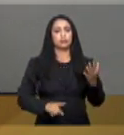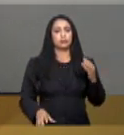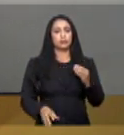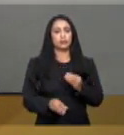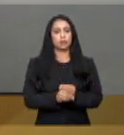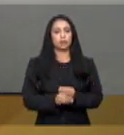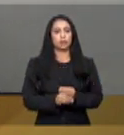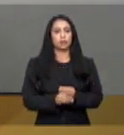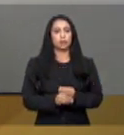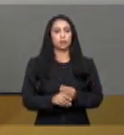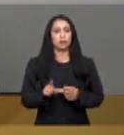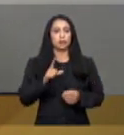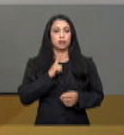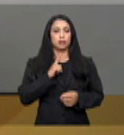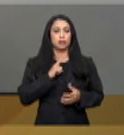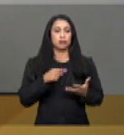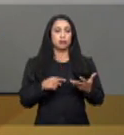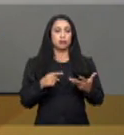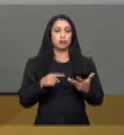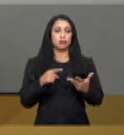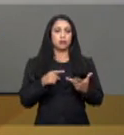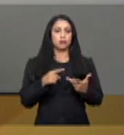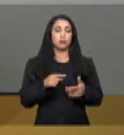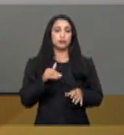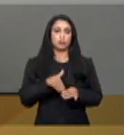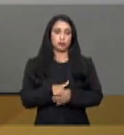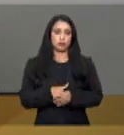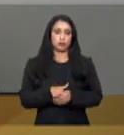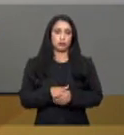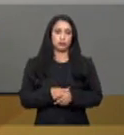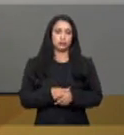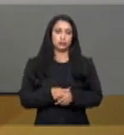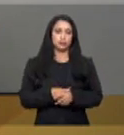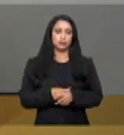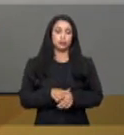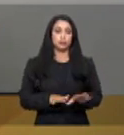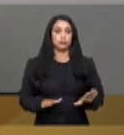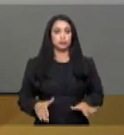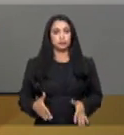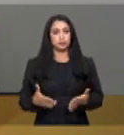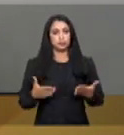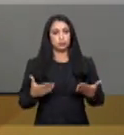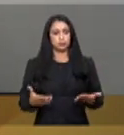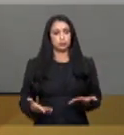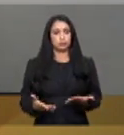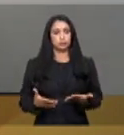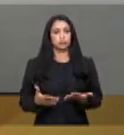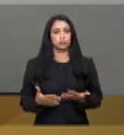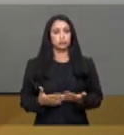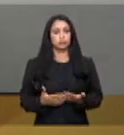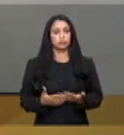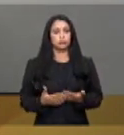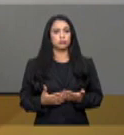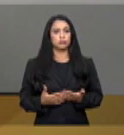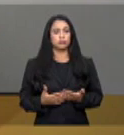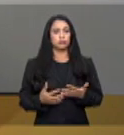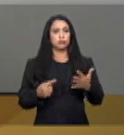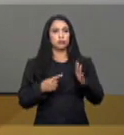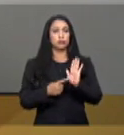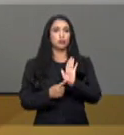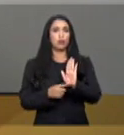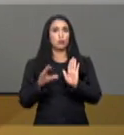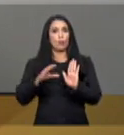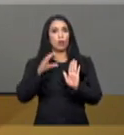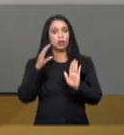deste assunto em item específico e articulado do voto. Quanto às alegações apresentadas quanto à